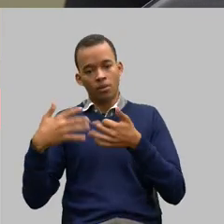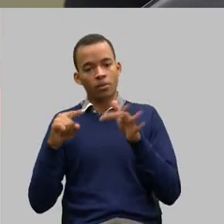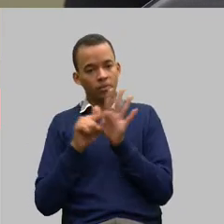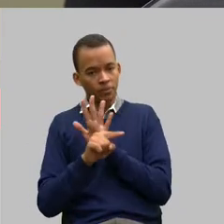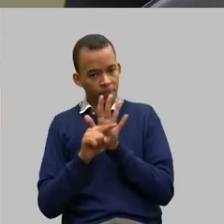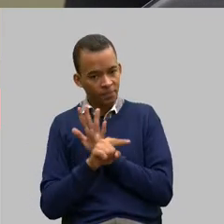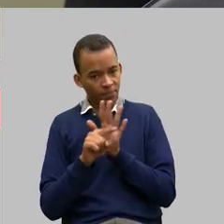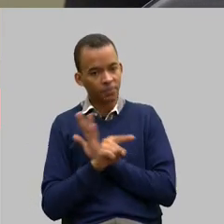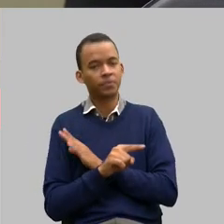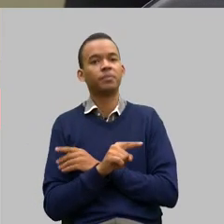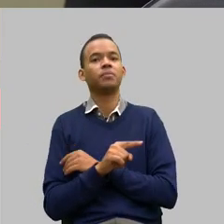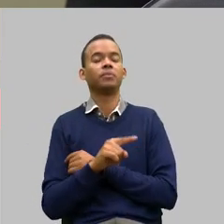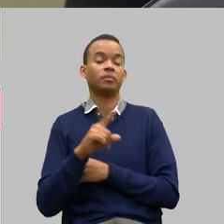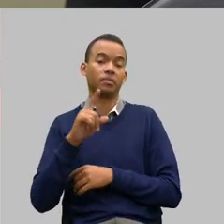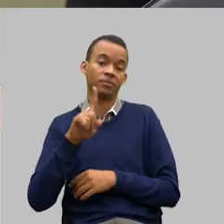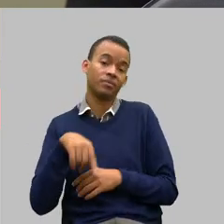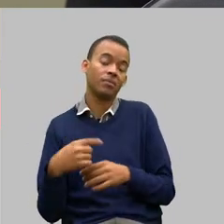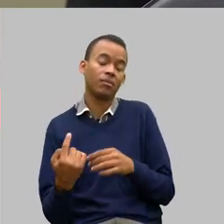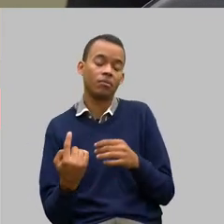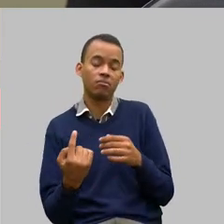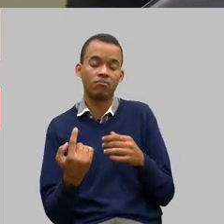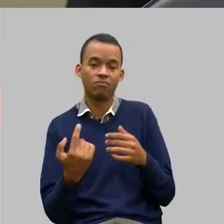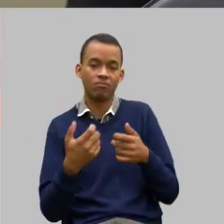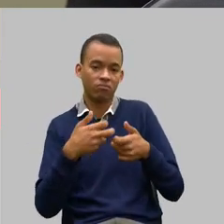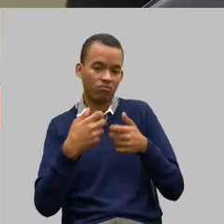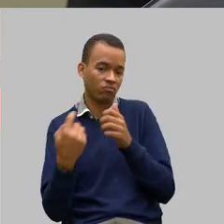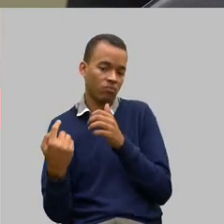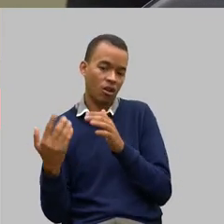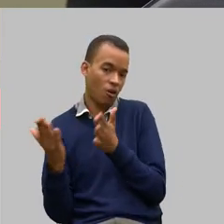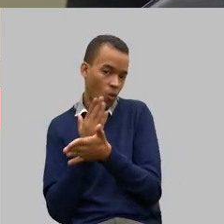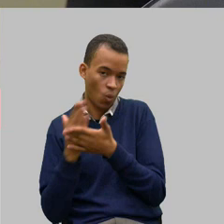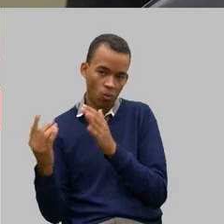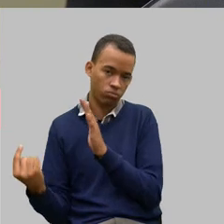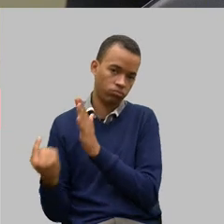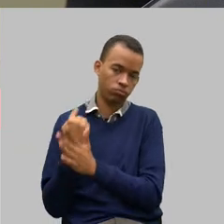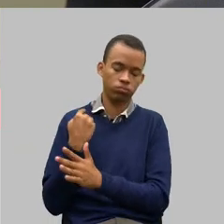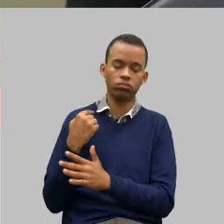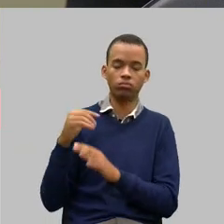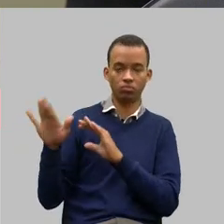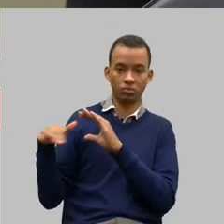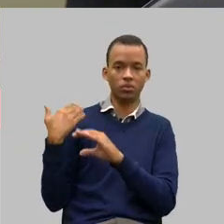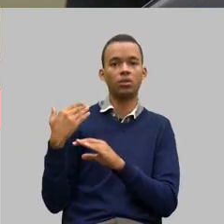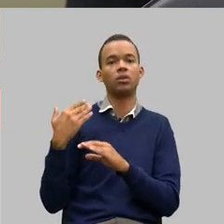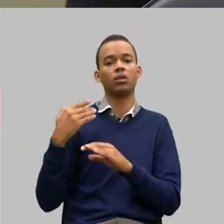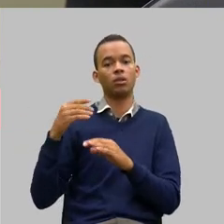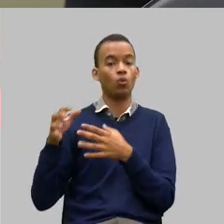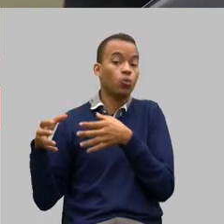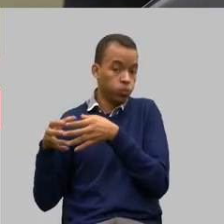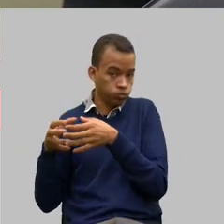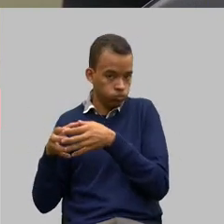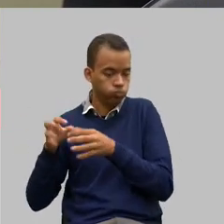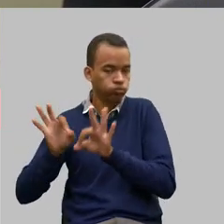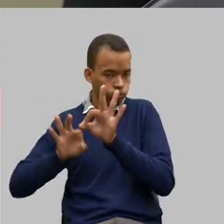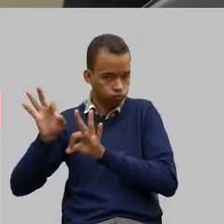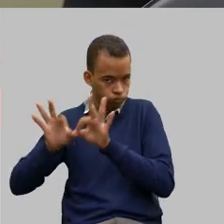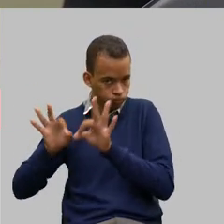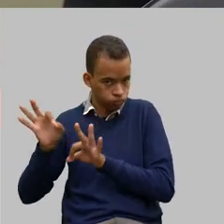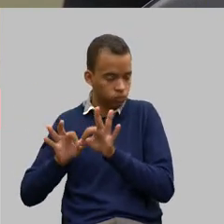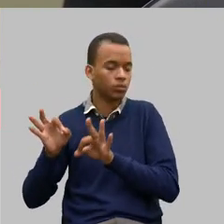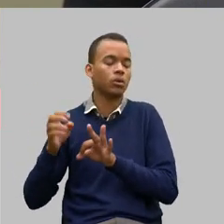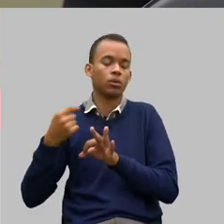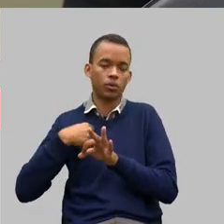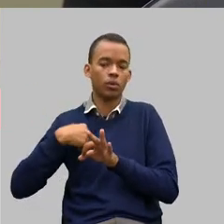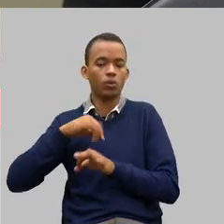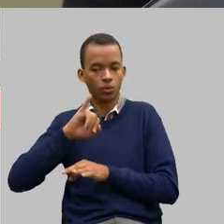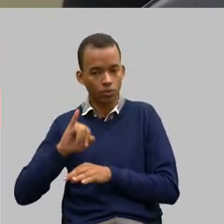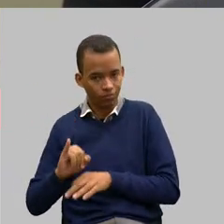são perguntas que chegaram para nós de inúmeras formas algumas foram eh elaboradas pela comissão e eu aproveito esse momento